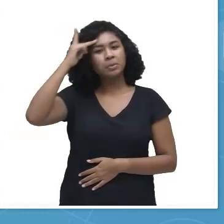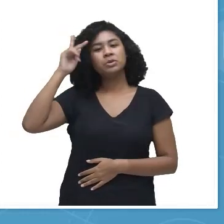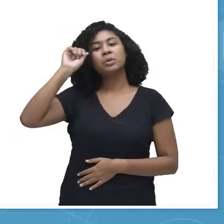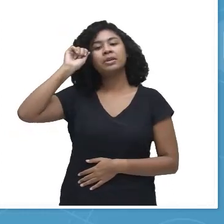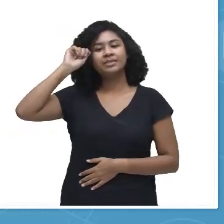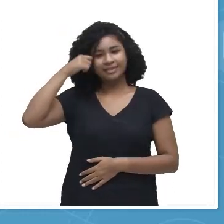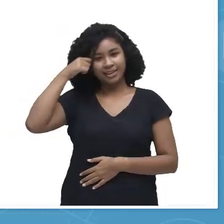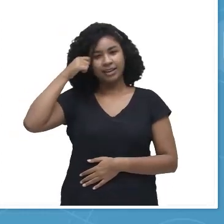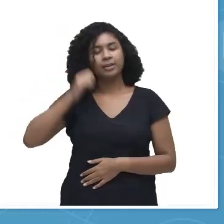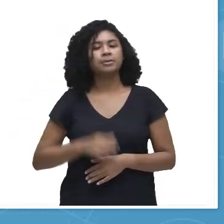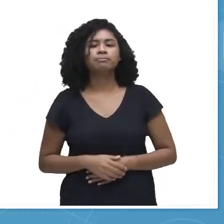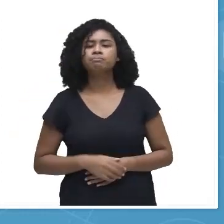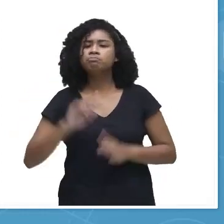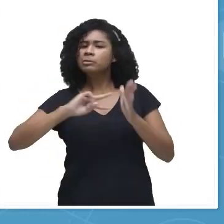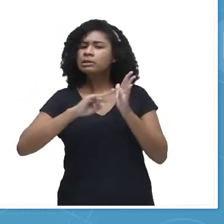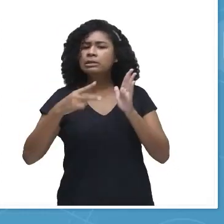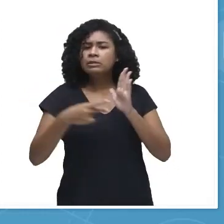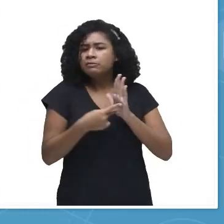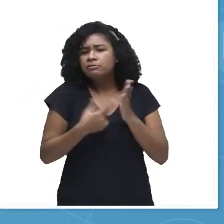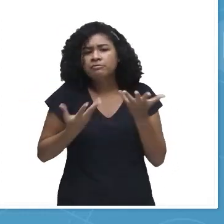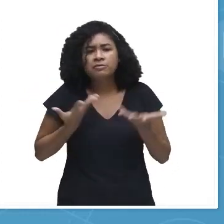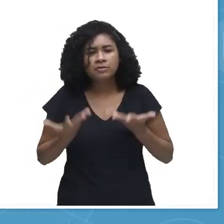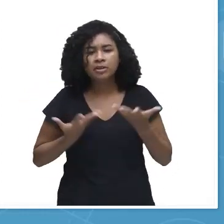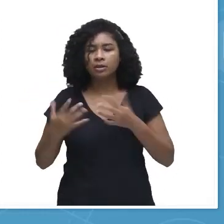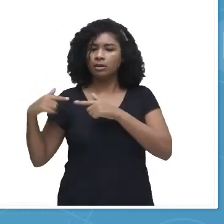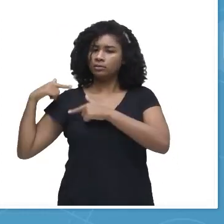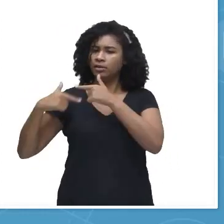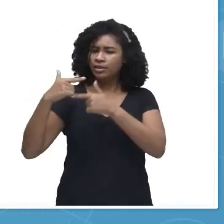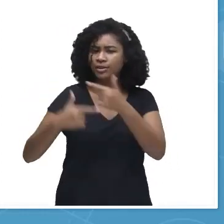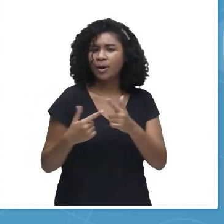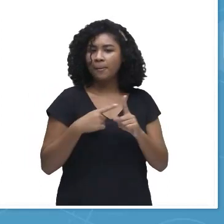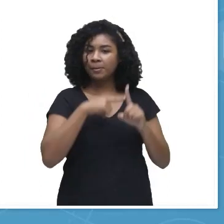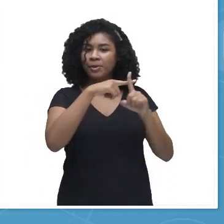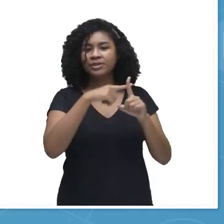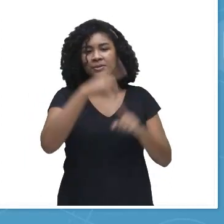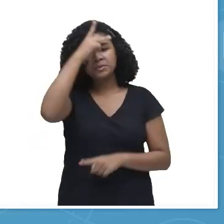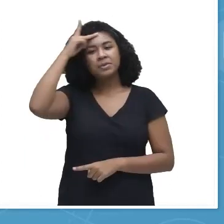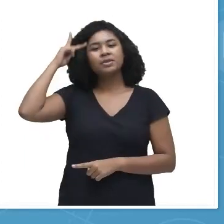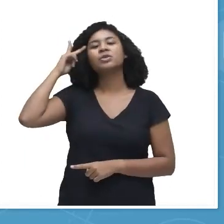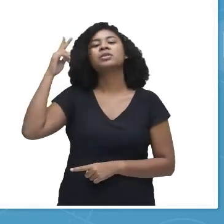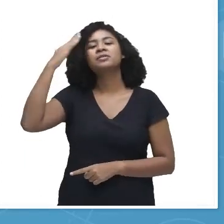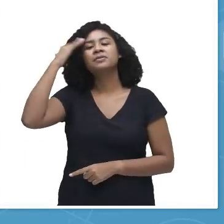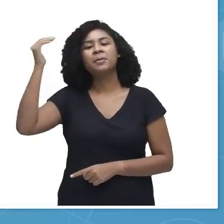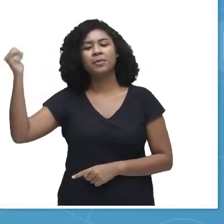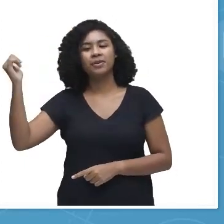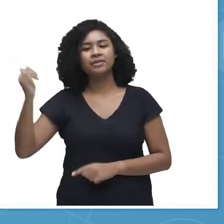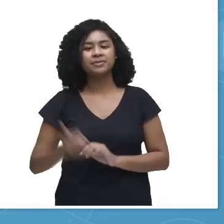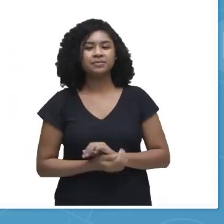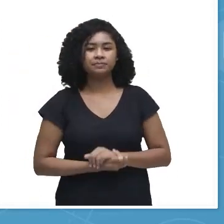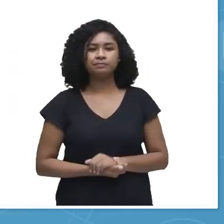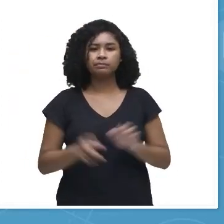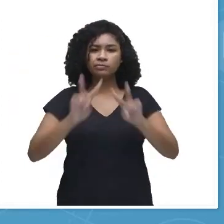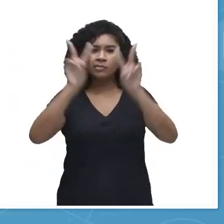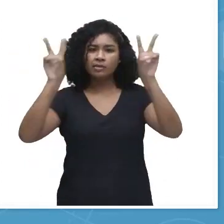O que é ser negro no Brasil? Trajetórias positivas e grandes representantes. Ok? A gente vai abordar essa temática